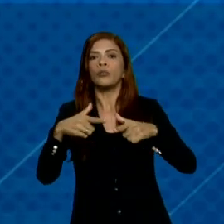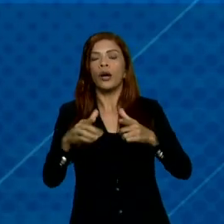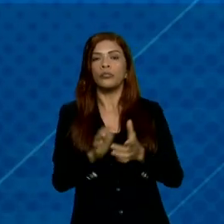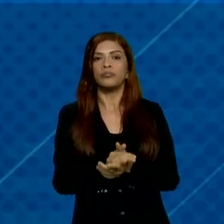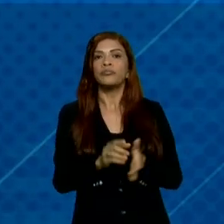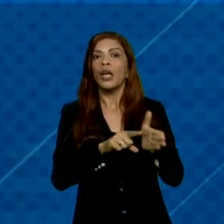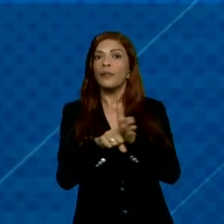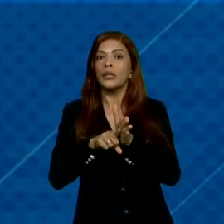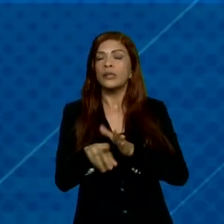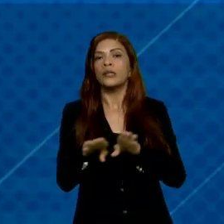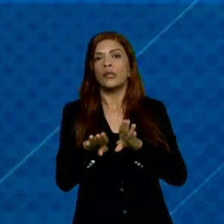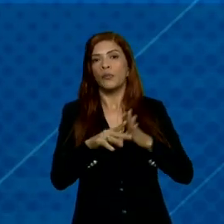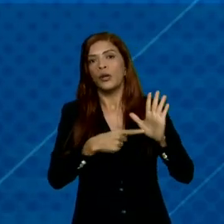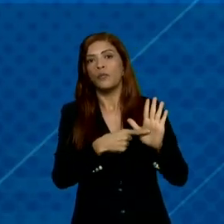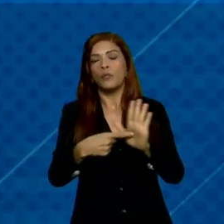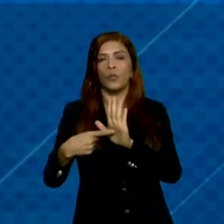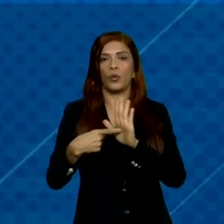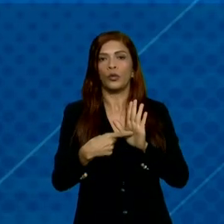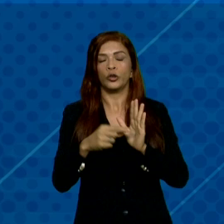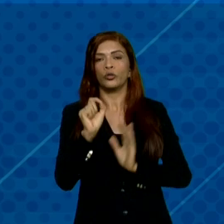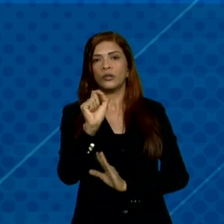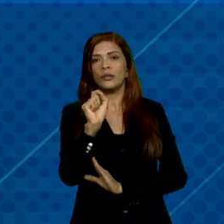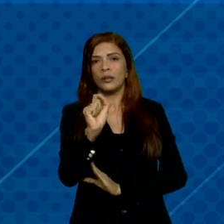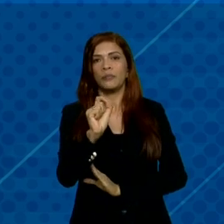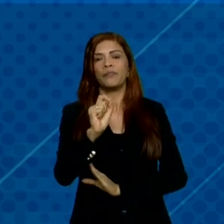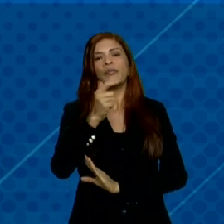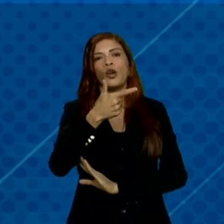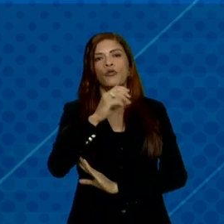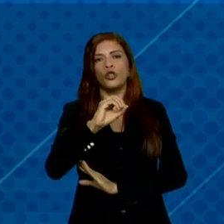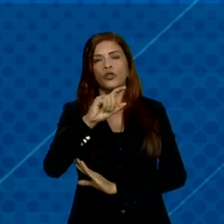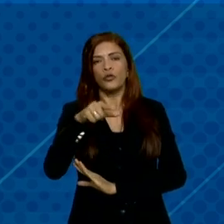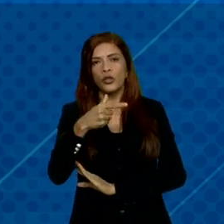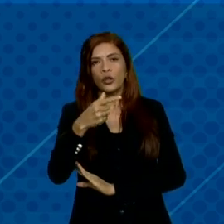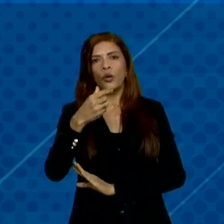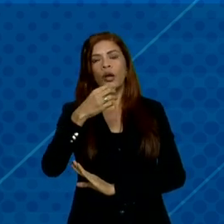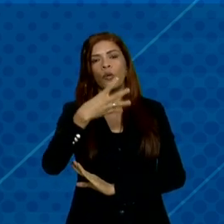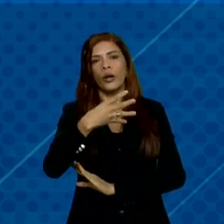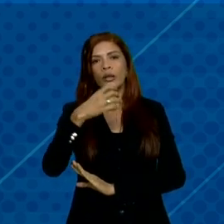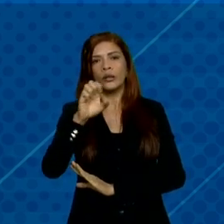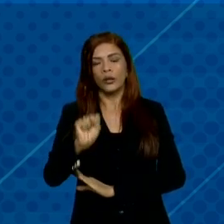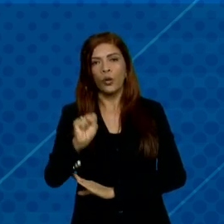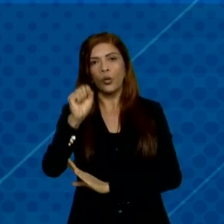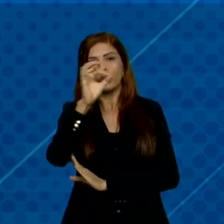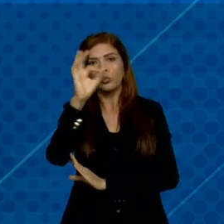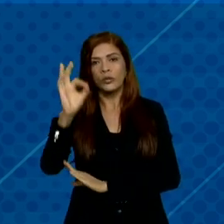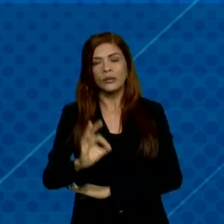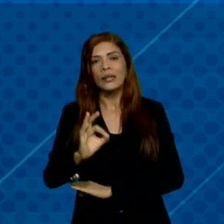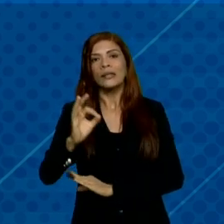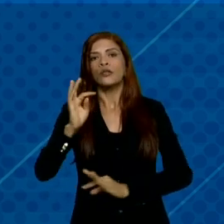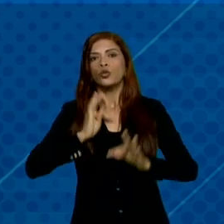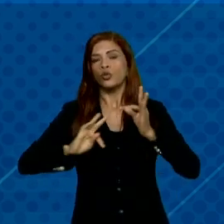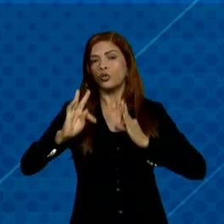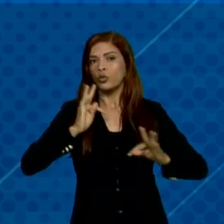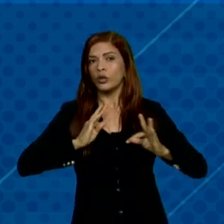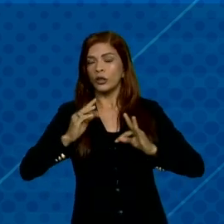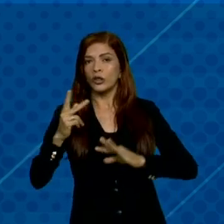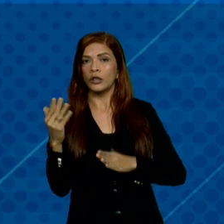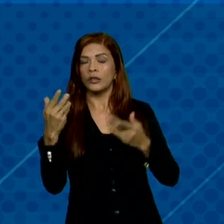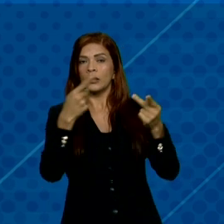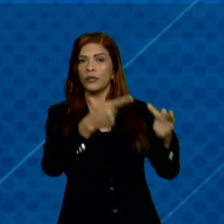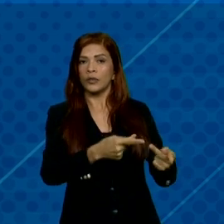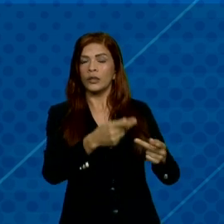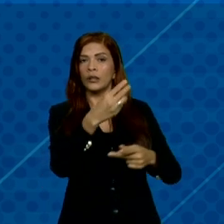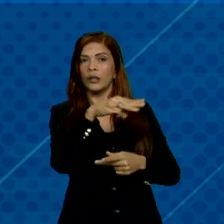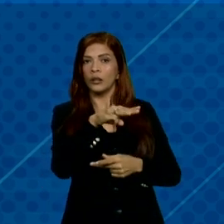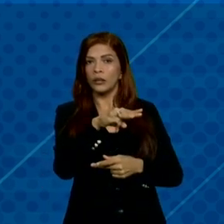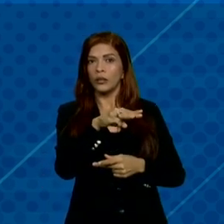com a pesquisa do Observatório do Turismo cerca de 20,48 por dos turistas que visitaram o Maranhão vieram de